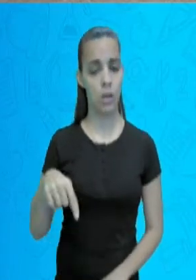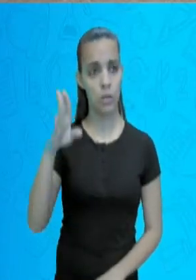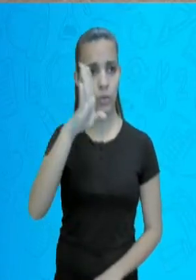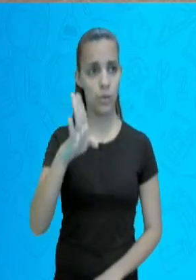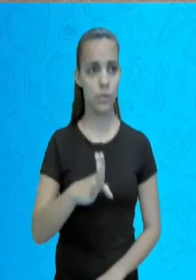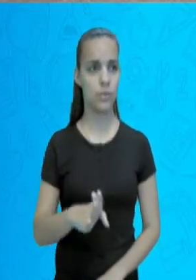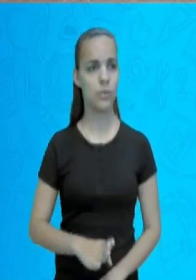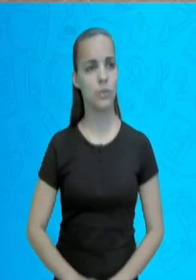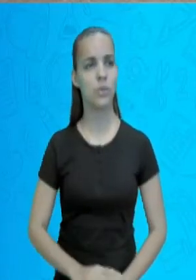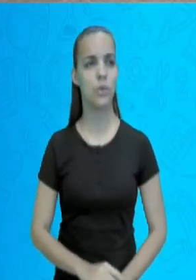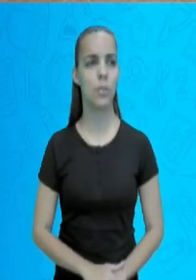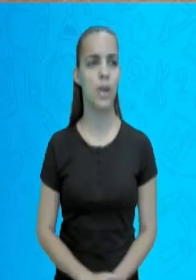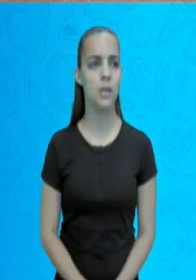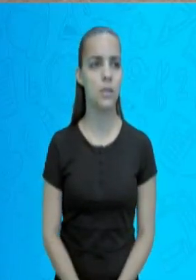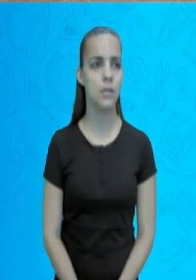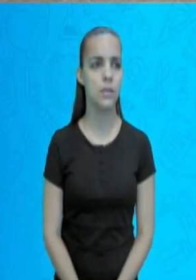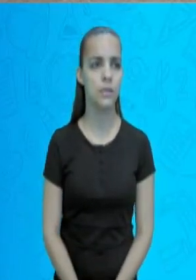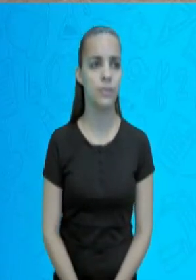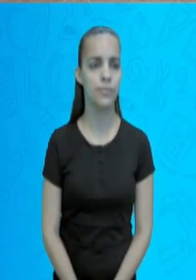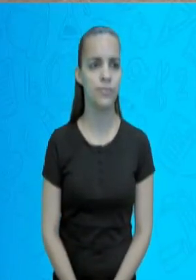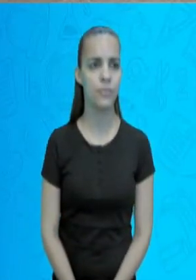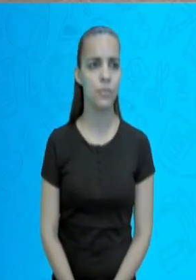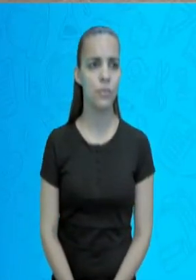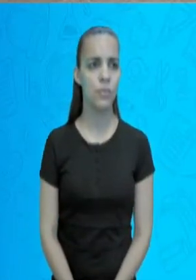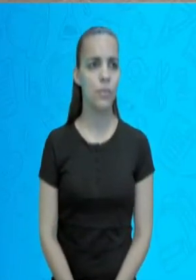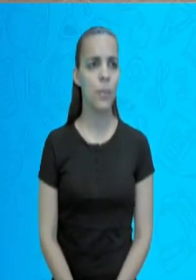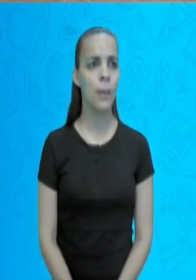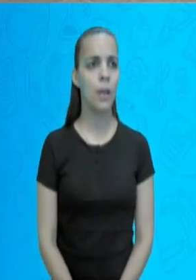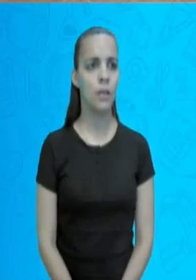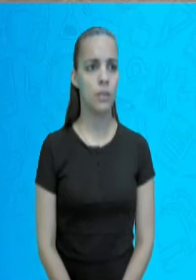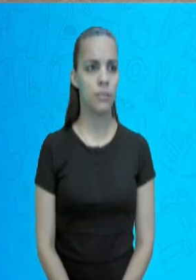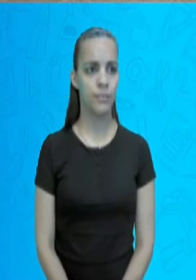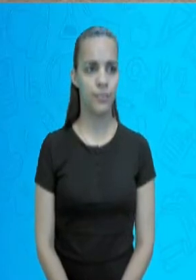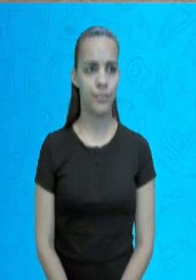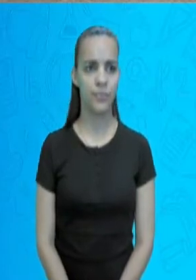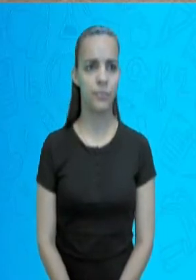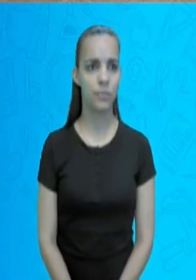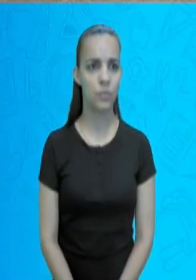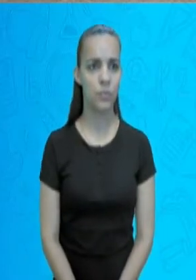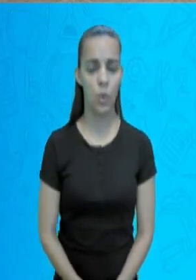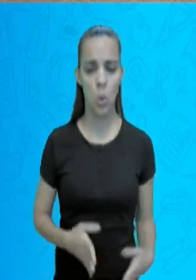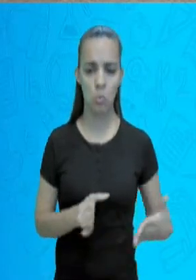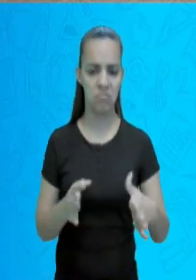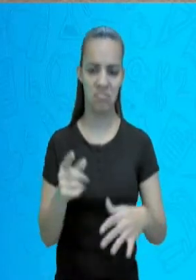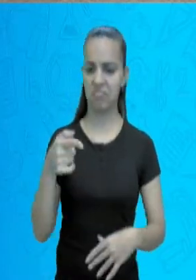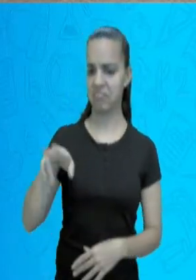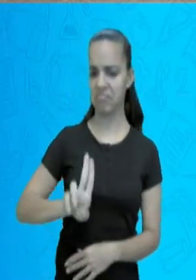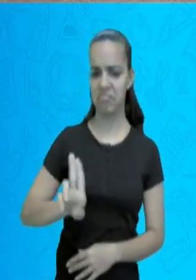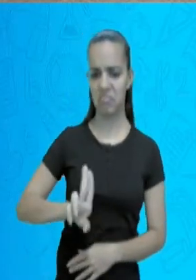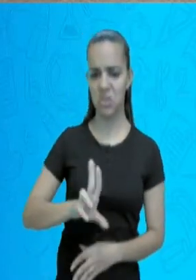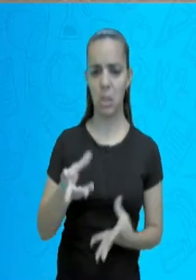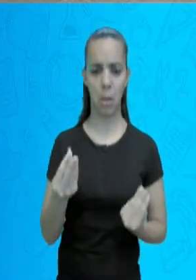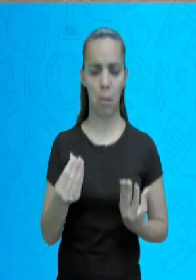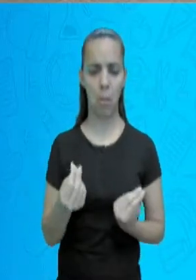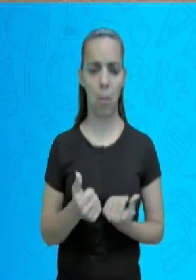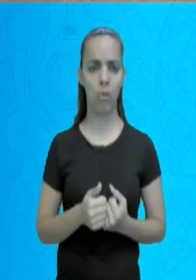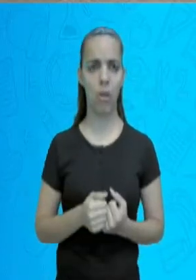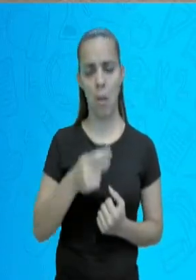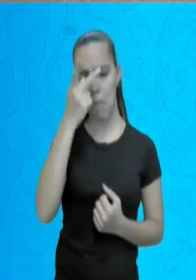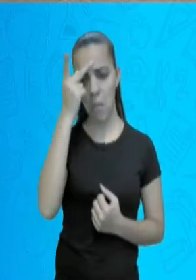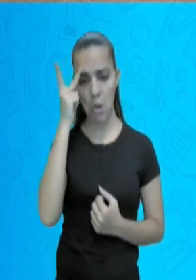os nossos rios não são muito utilizados para a navegação. São utilizados principalmente